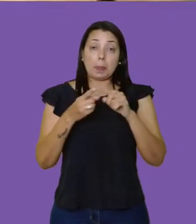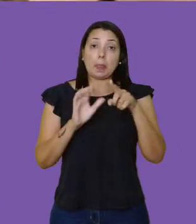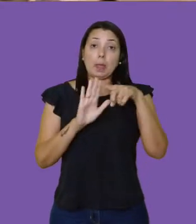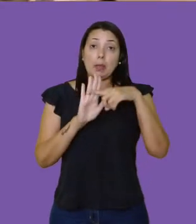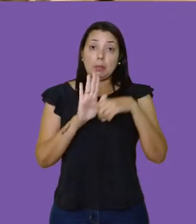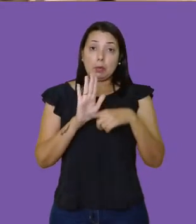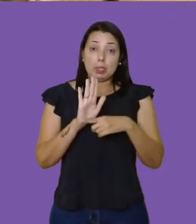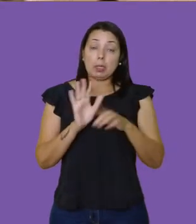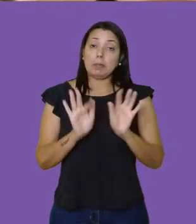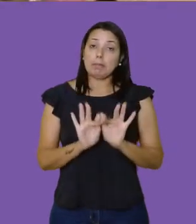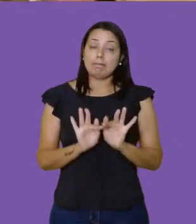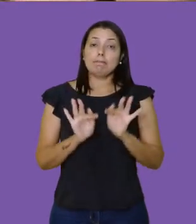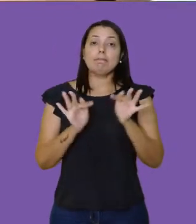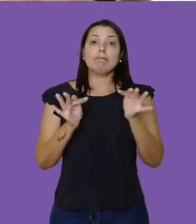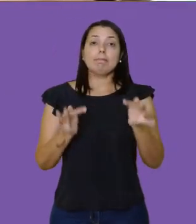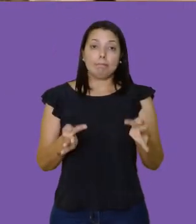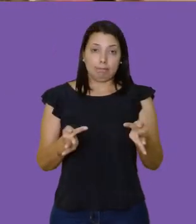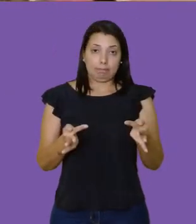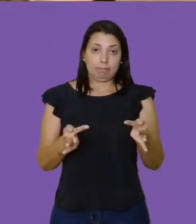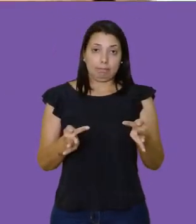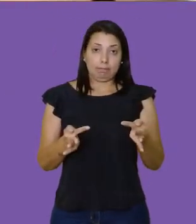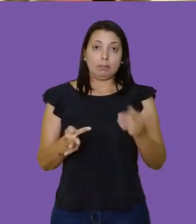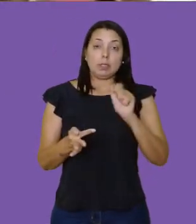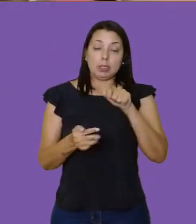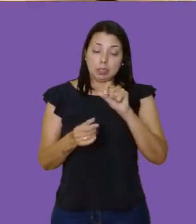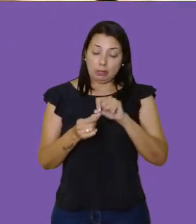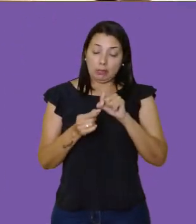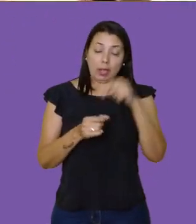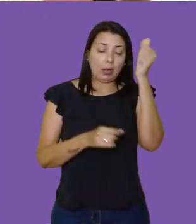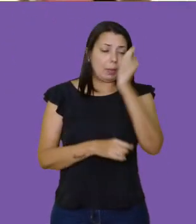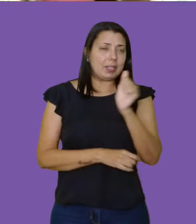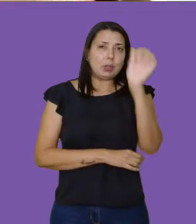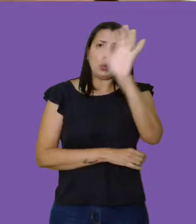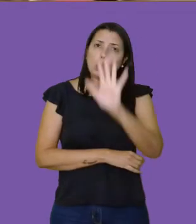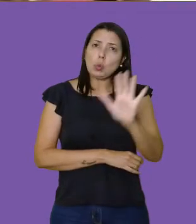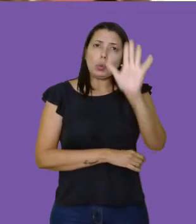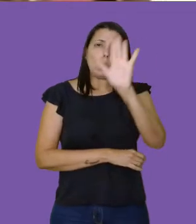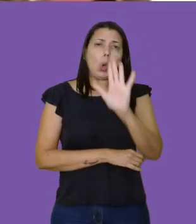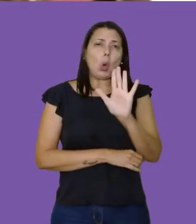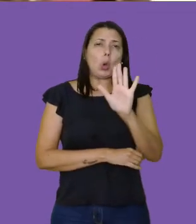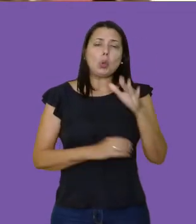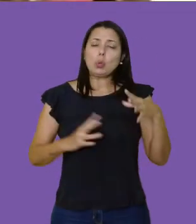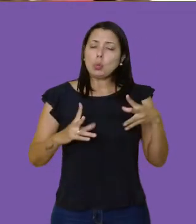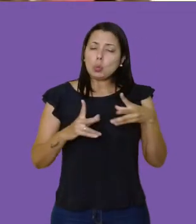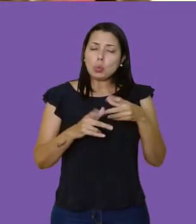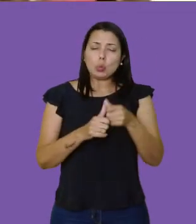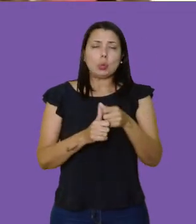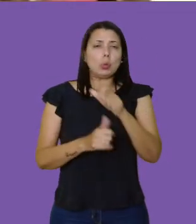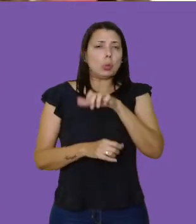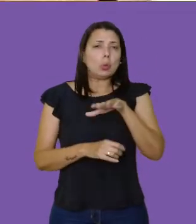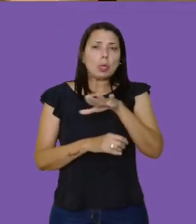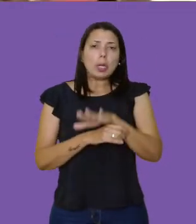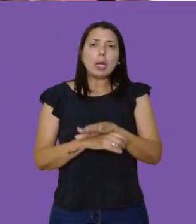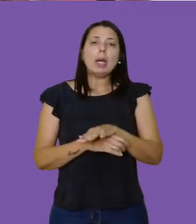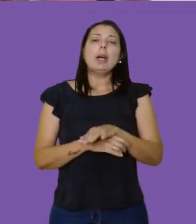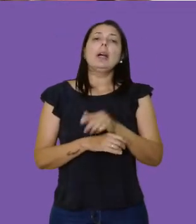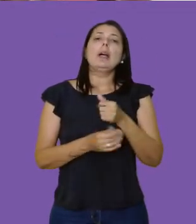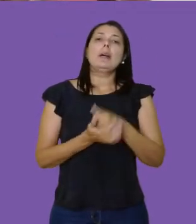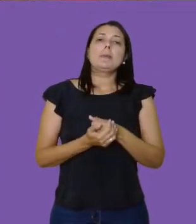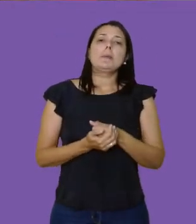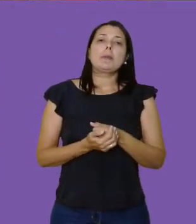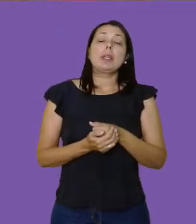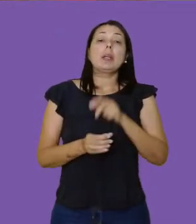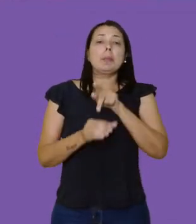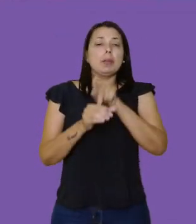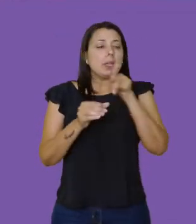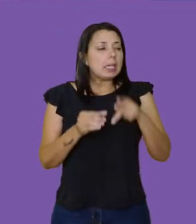programa simples, que funcionava no Brasil todo, do Oiapoque ao Chuí, funcionava na Ilha do Marajó, funcionava na